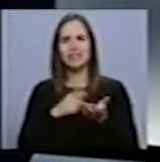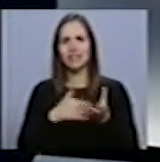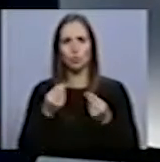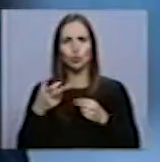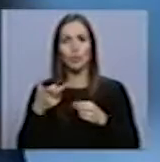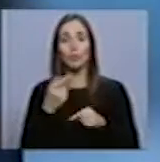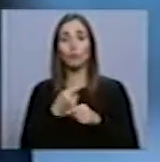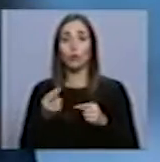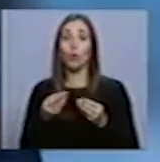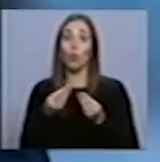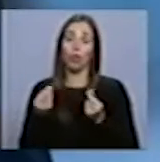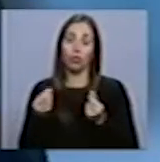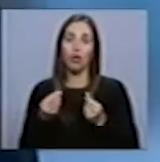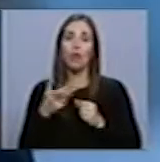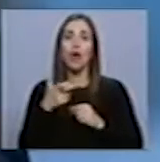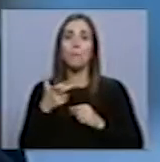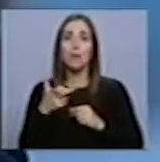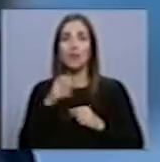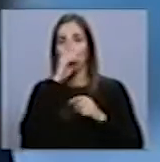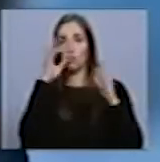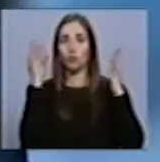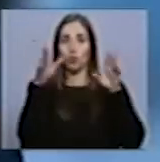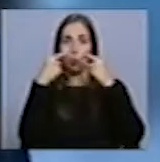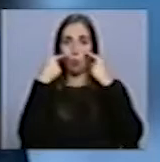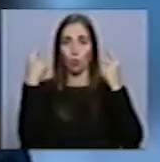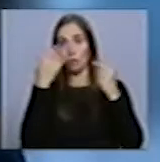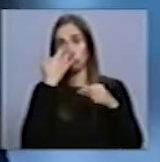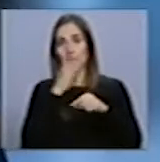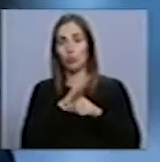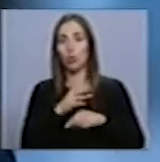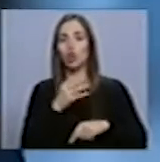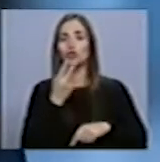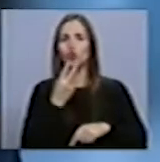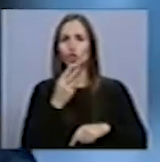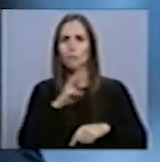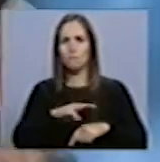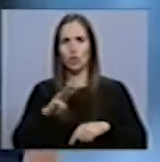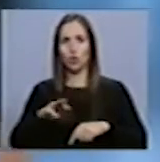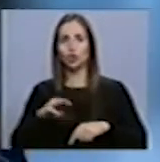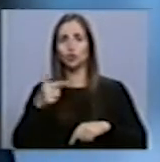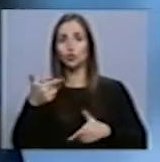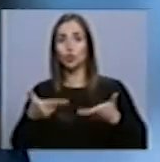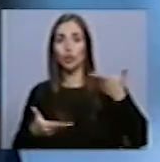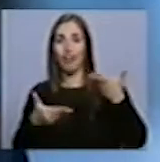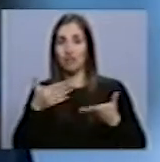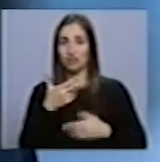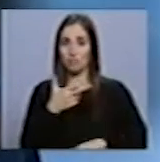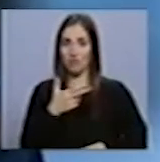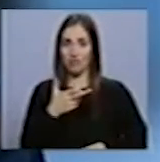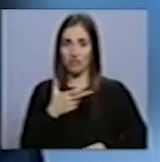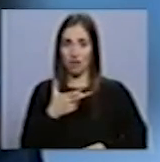dignamente a madeira da mata pública nós estamos a falar de cerca de 2 milhões de toneladas de madeira 1 milhão de maneira